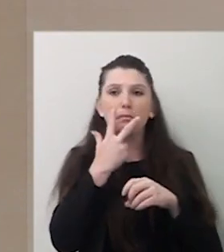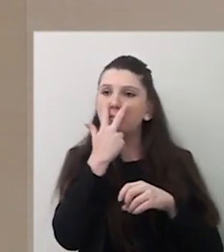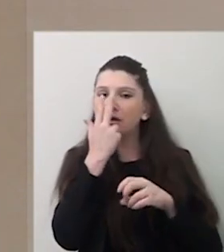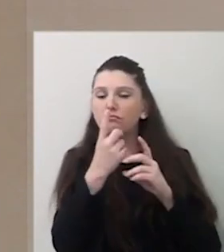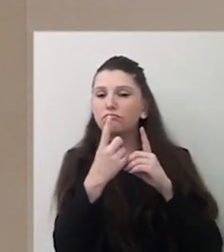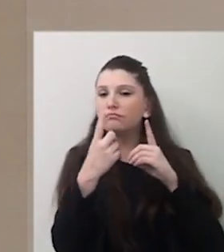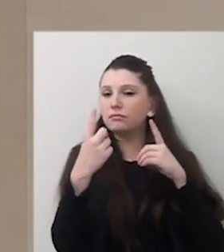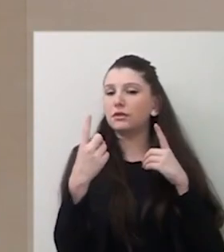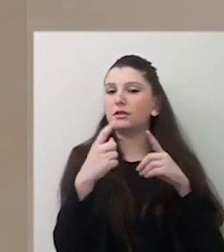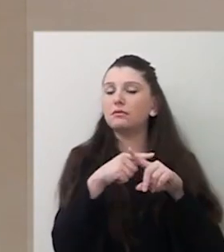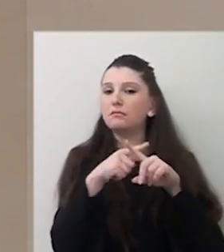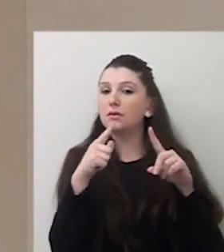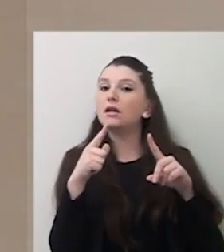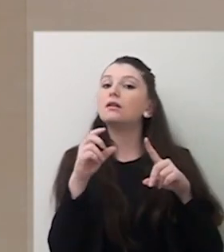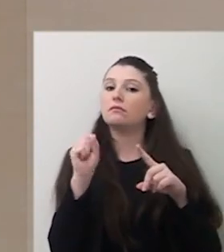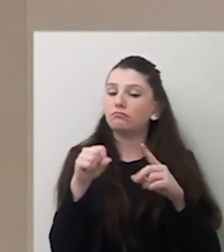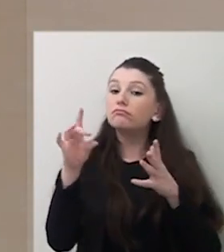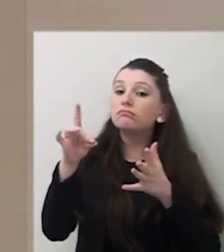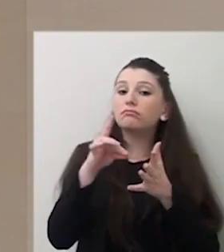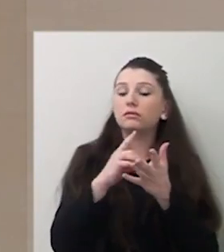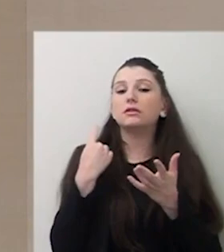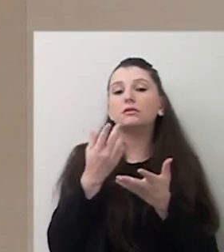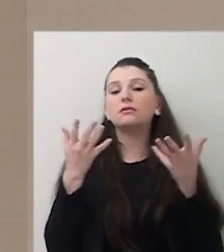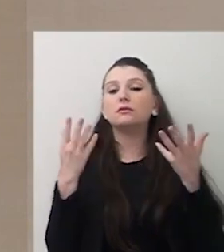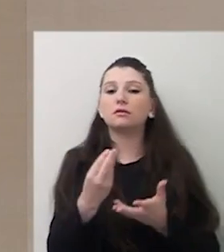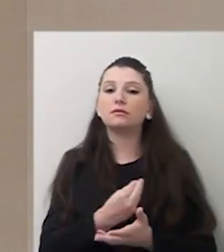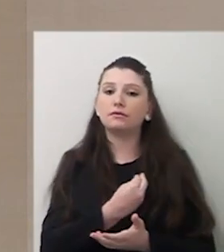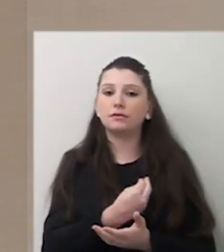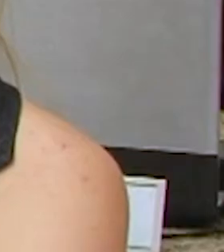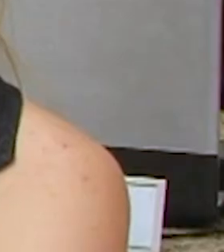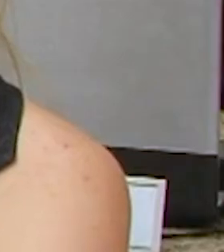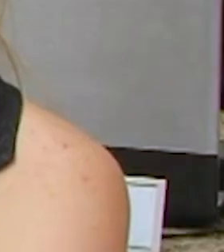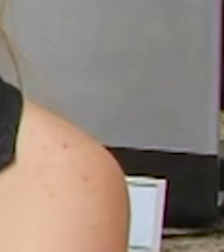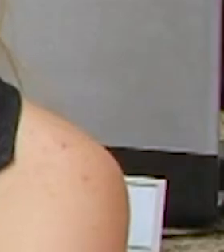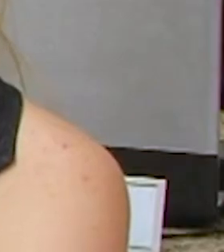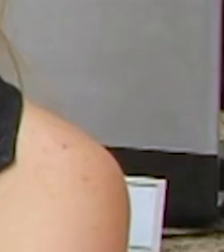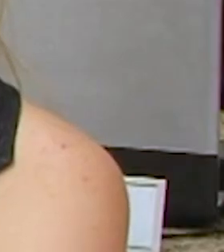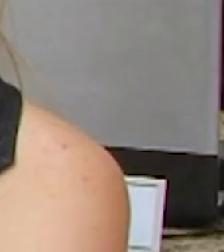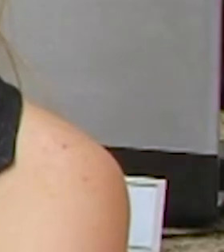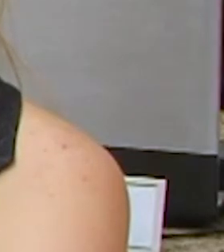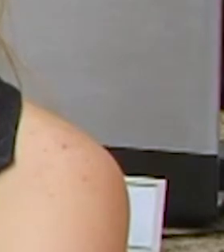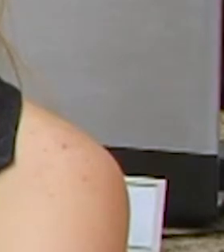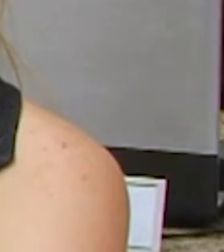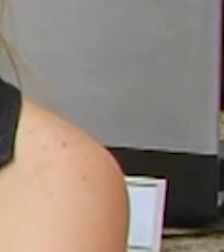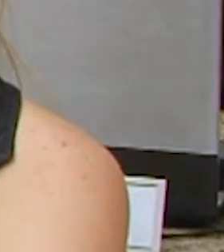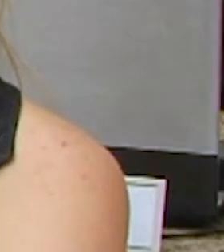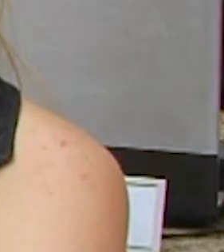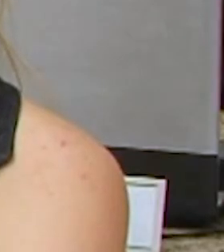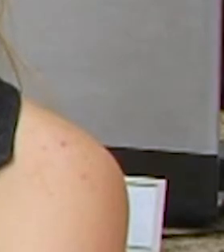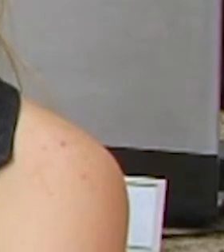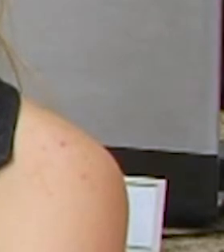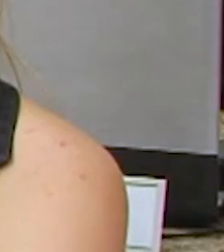internada para o tratamento de um câncer de mama diagnosticado no fim de 2022 natural de Criciúma e com uma longa história na política